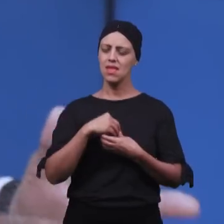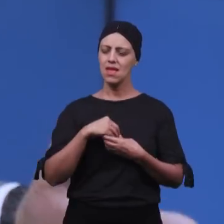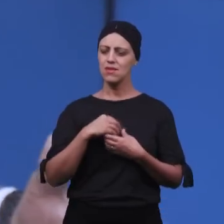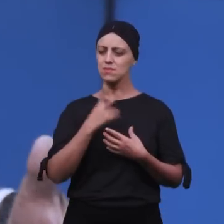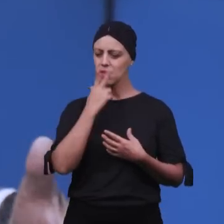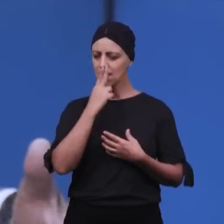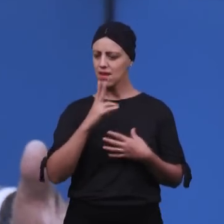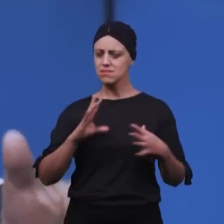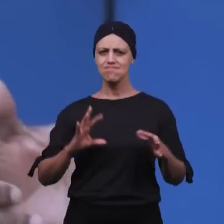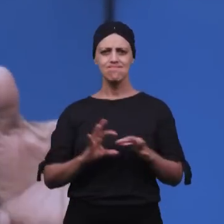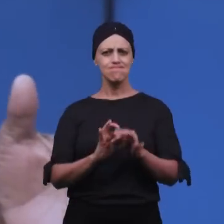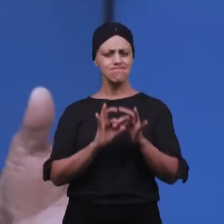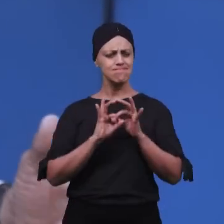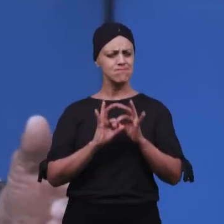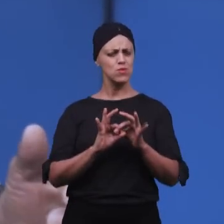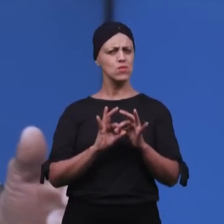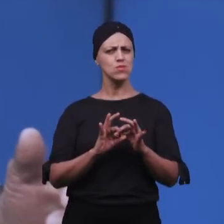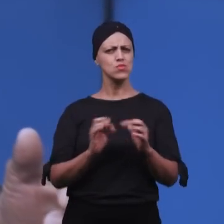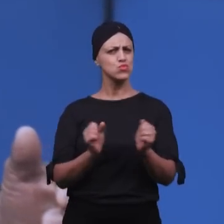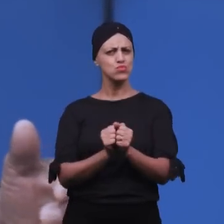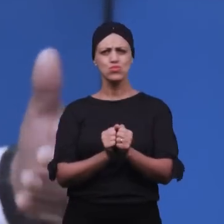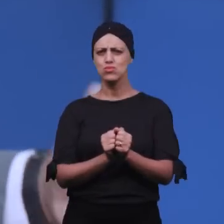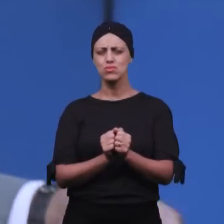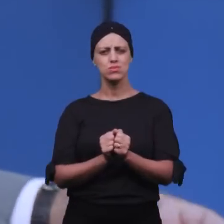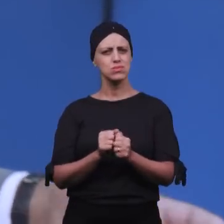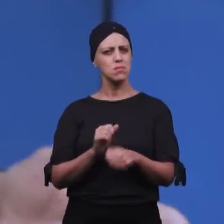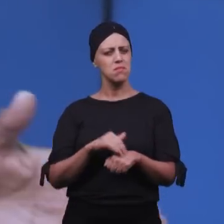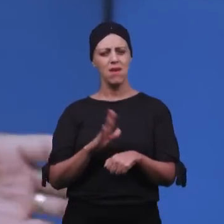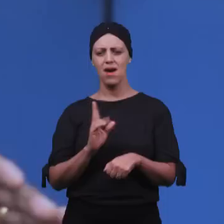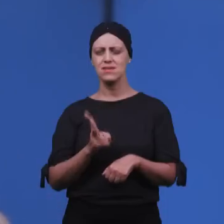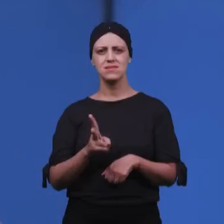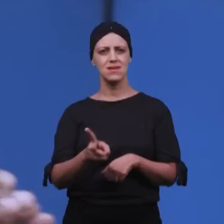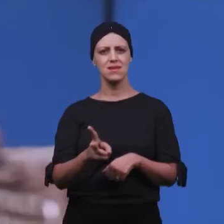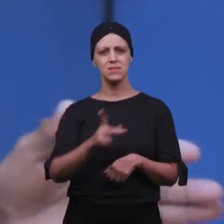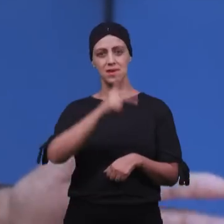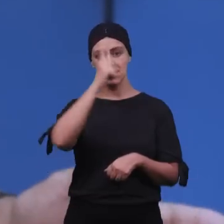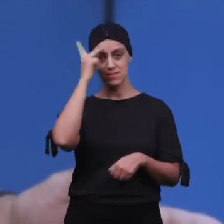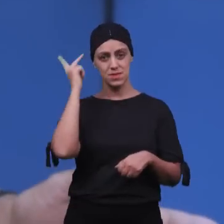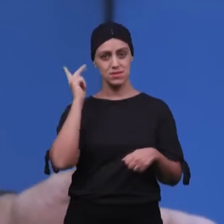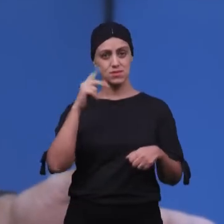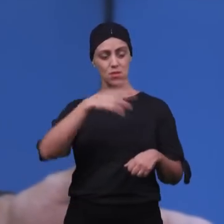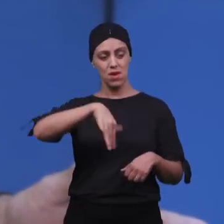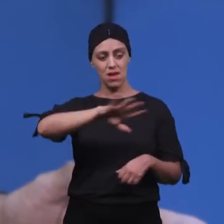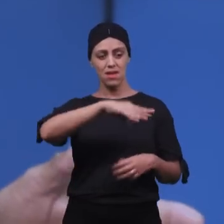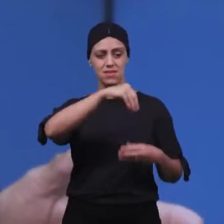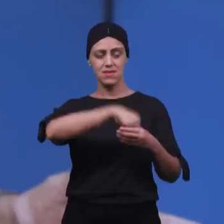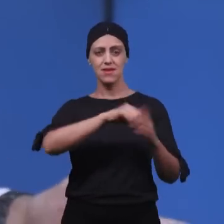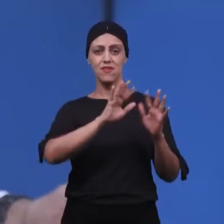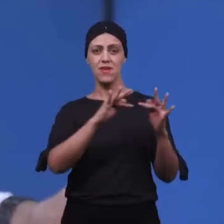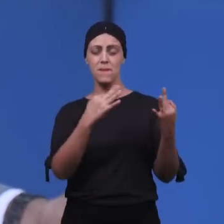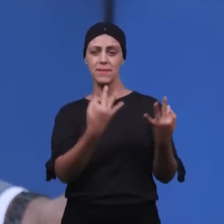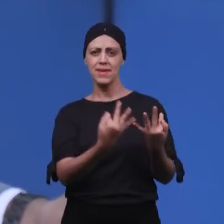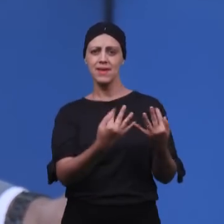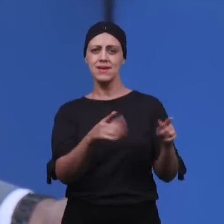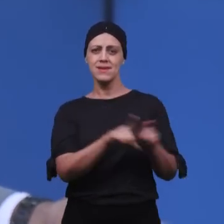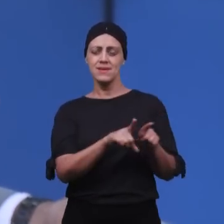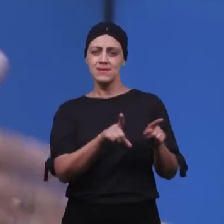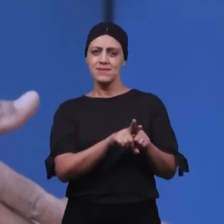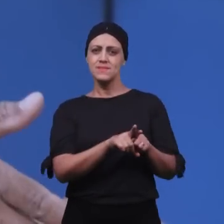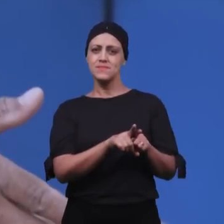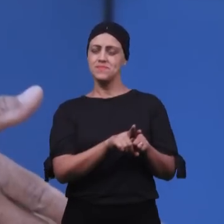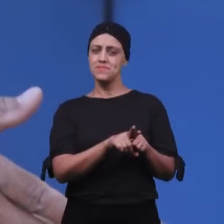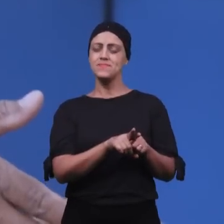vez mais. As pessoas que estão ao nosso redor ali, os familiares, né?